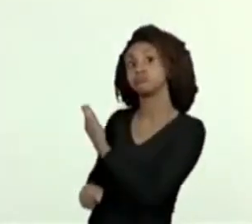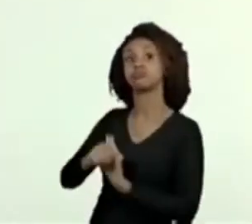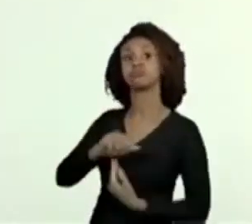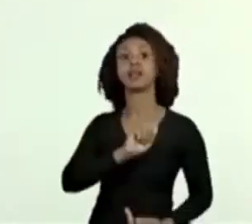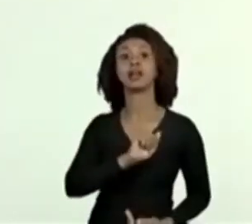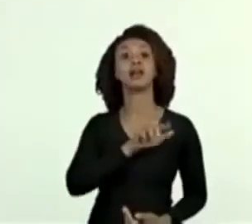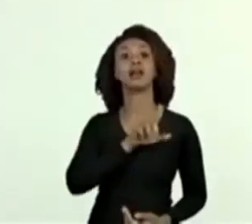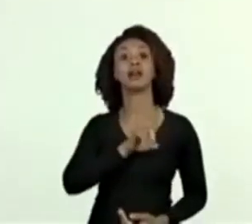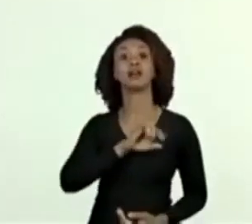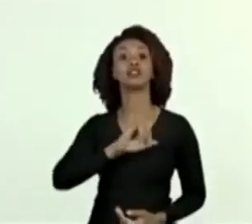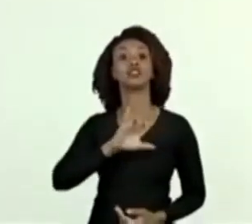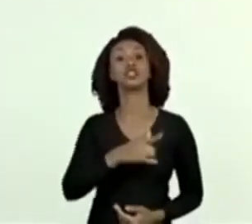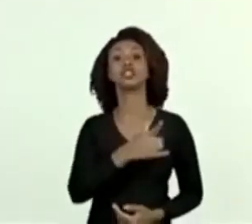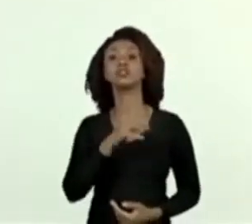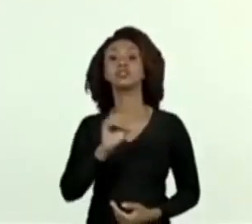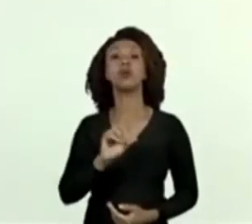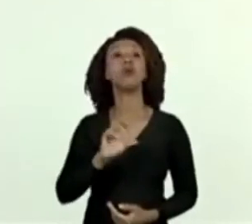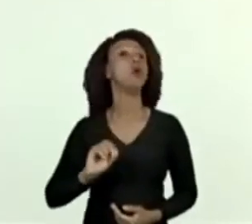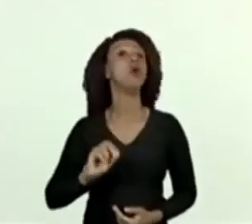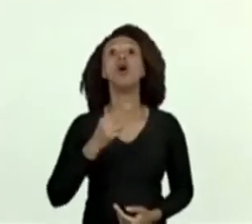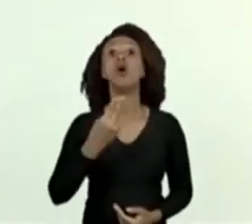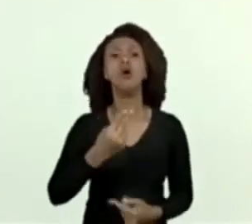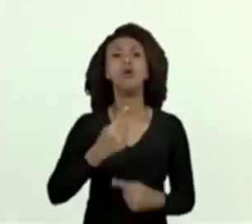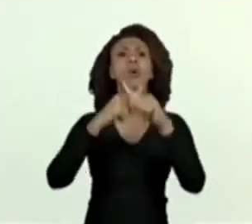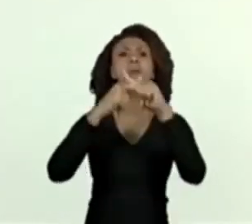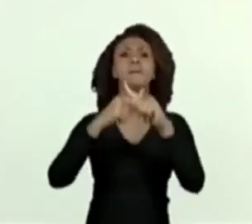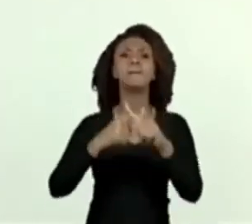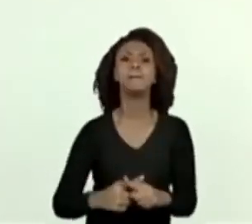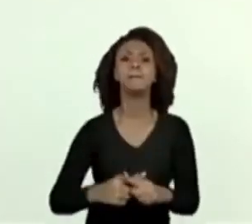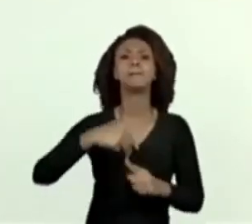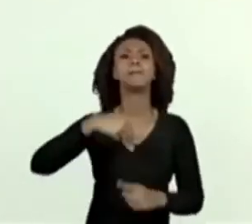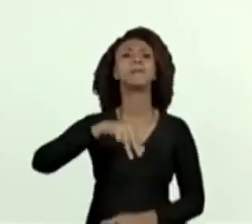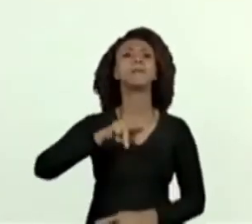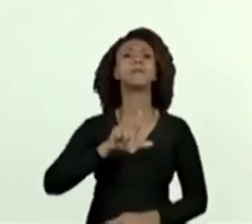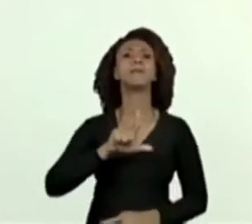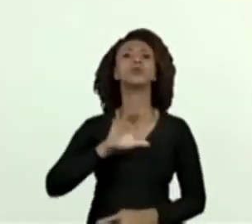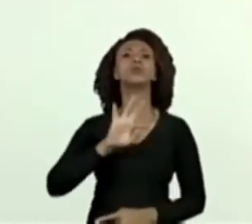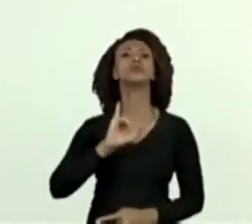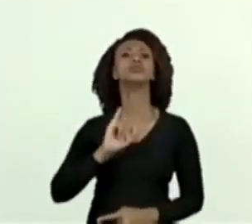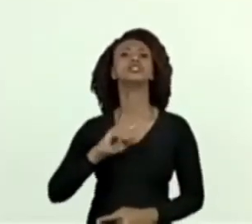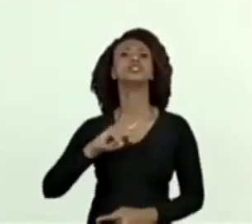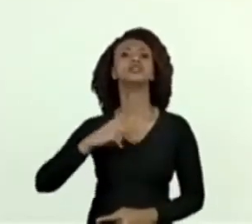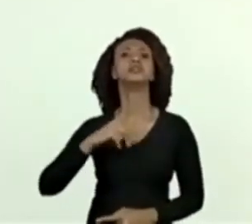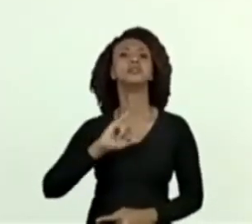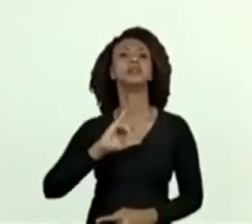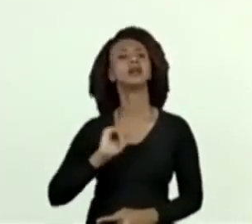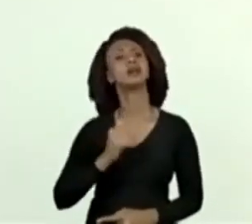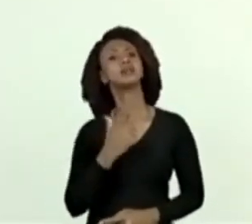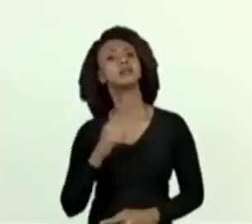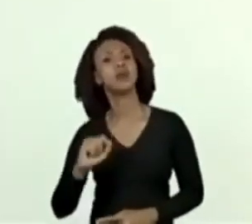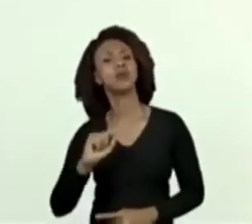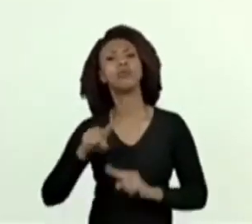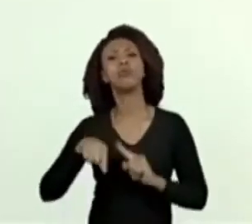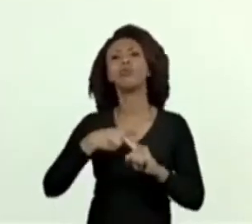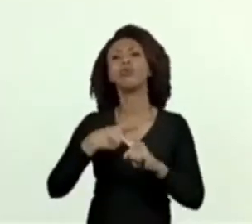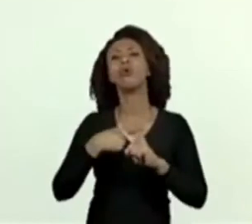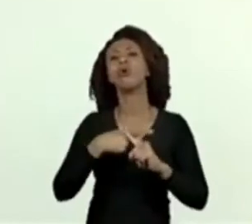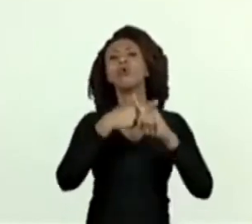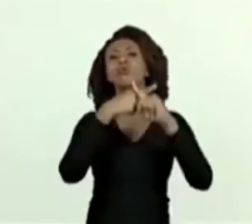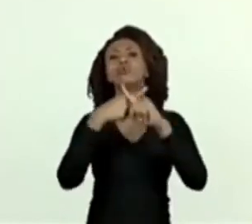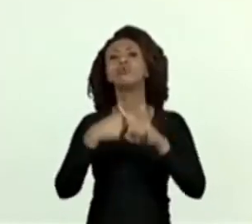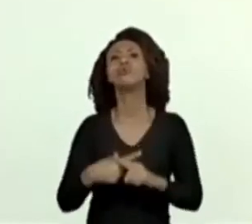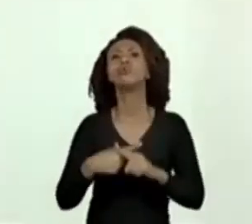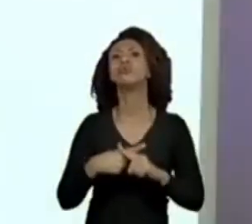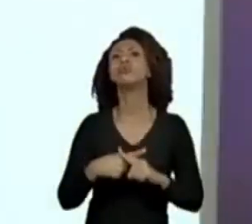uma multiplicação. E aí, qual vai ser a multiplicação que a gente vai utilizar, gente? Eles estão